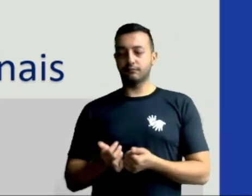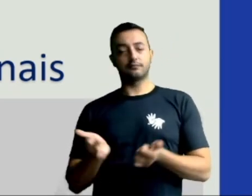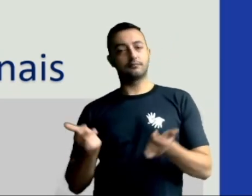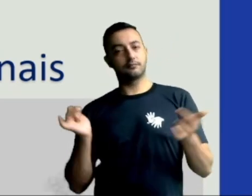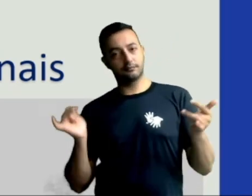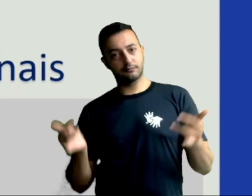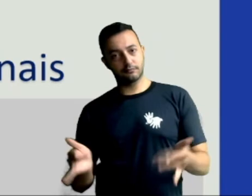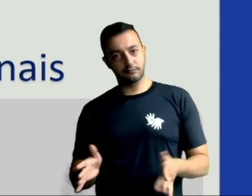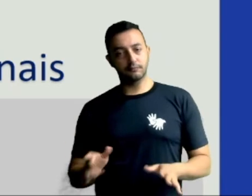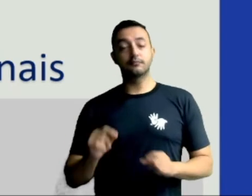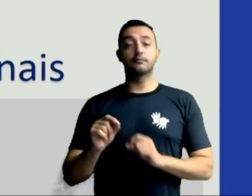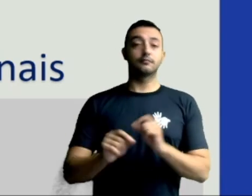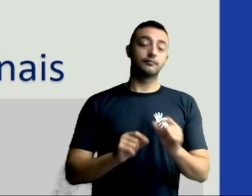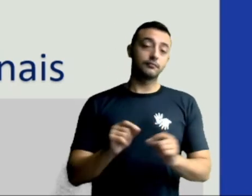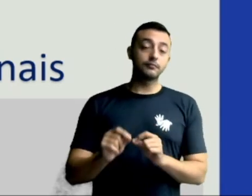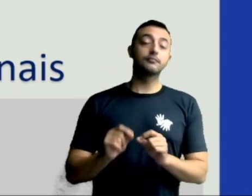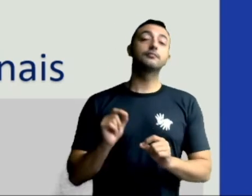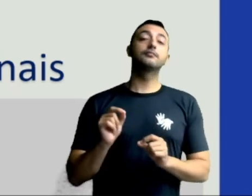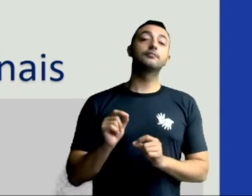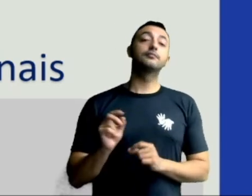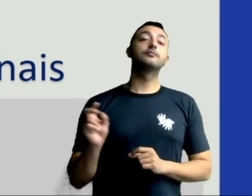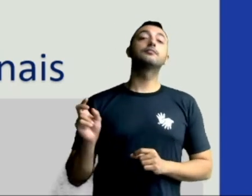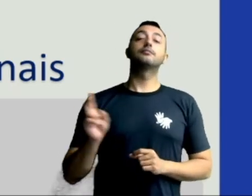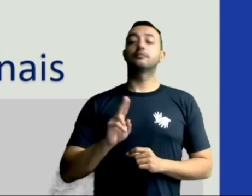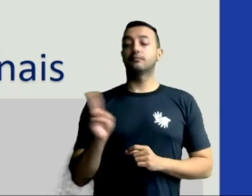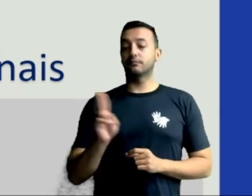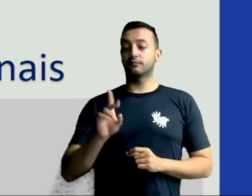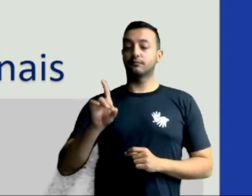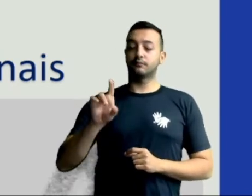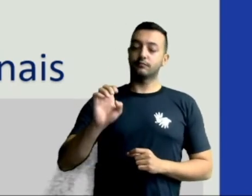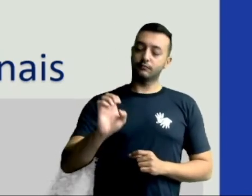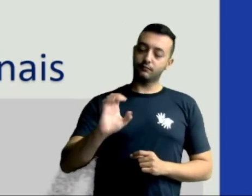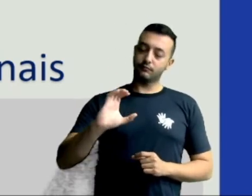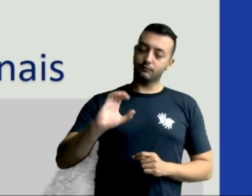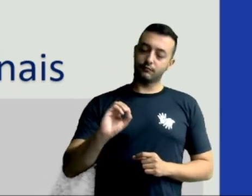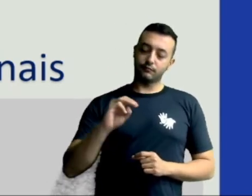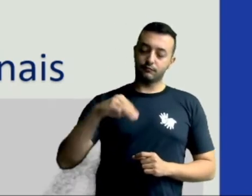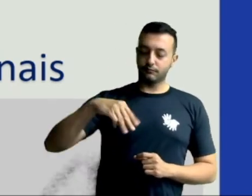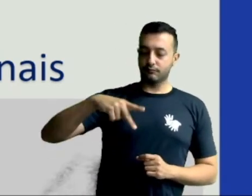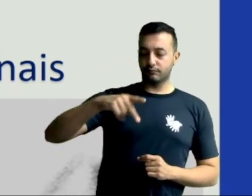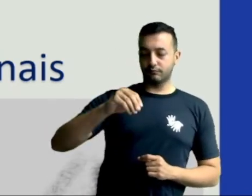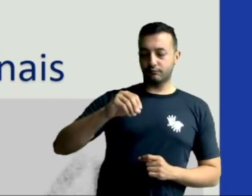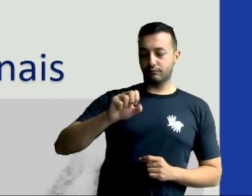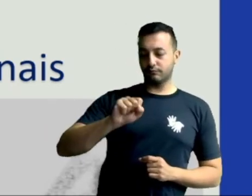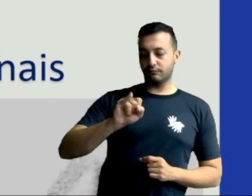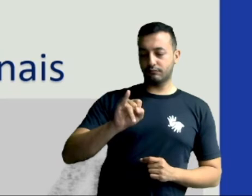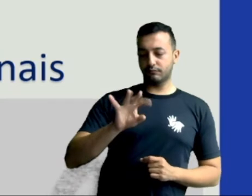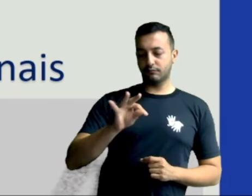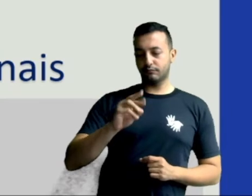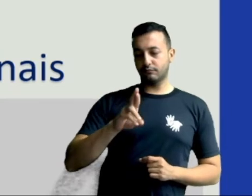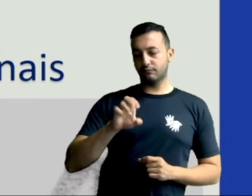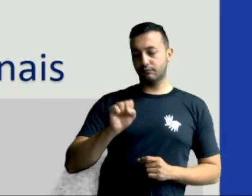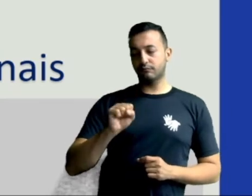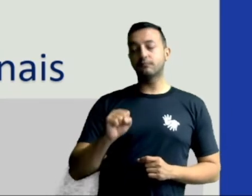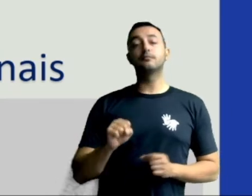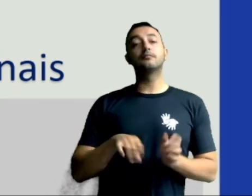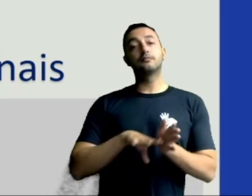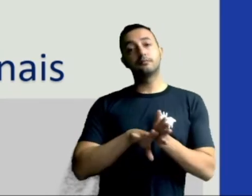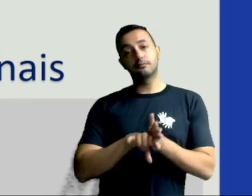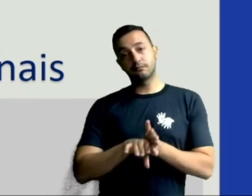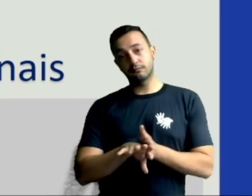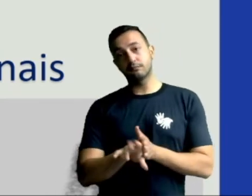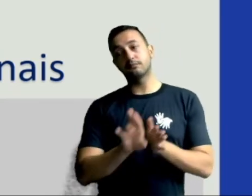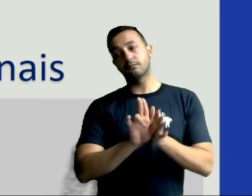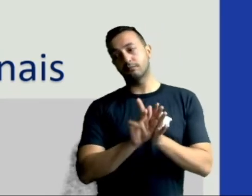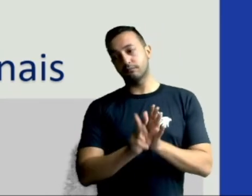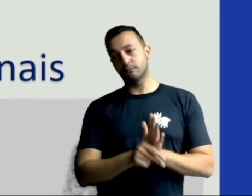aquele material? São justamente os seres decompositores, né? As bactérias, os